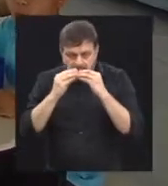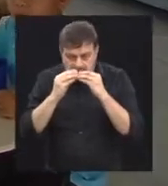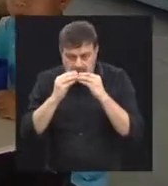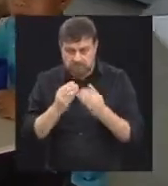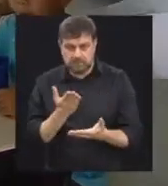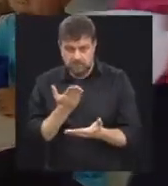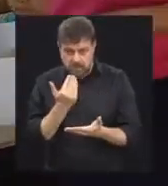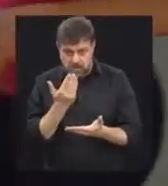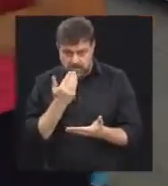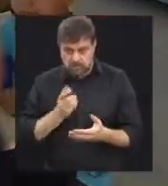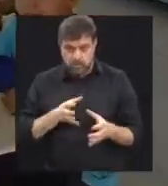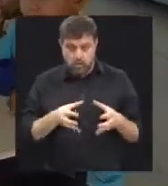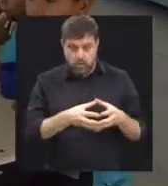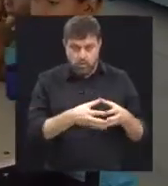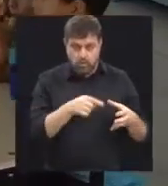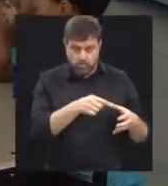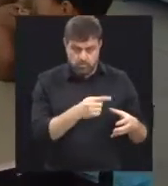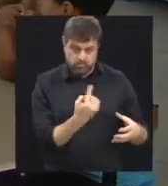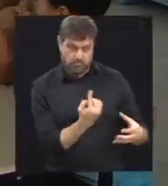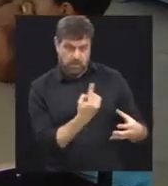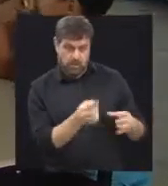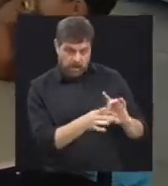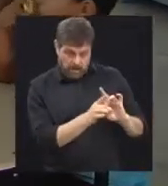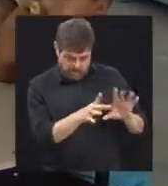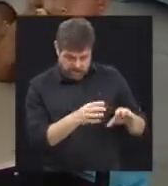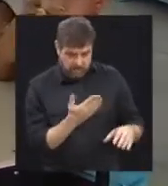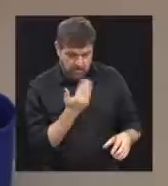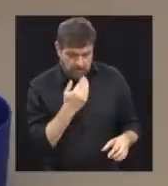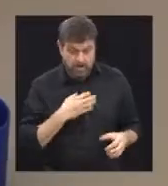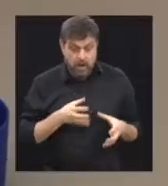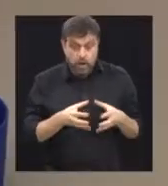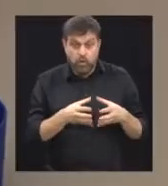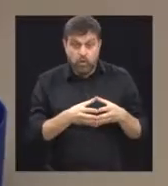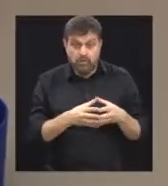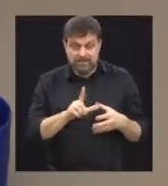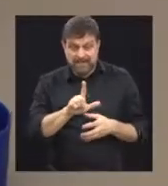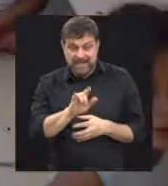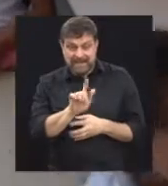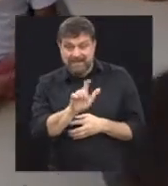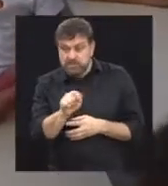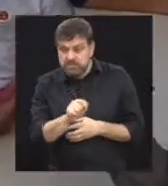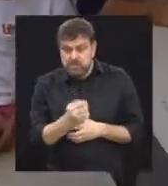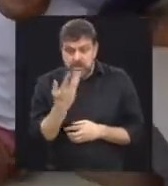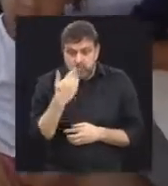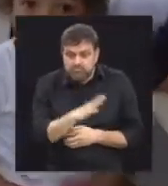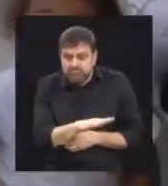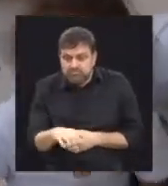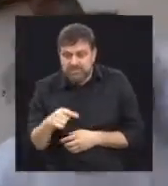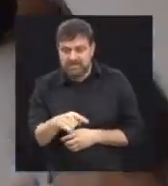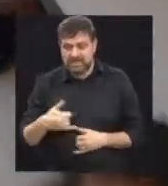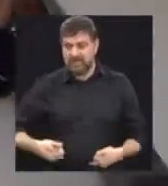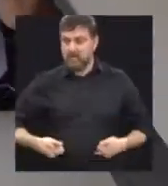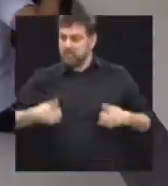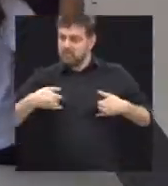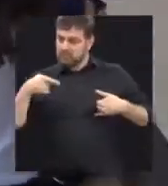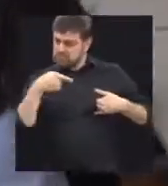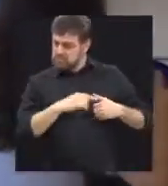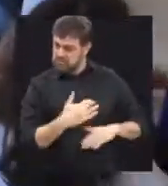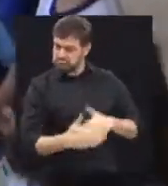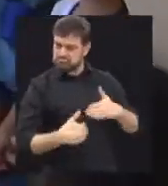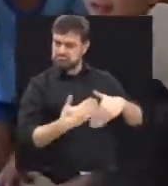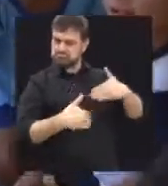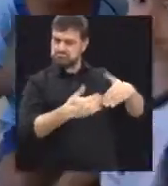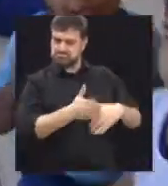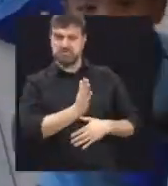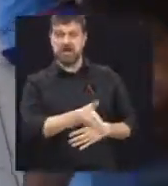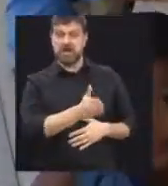as turmas que lancham sozinhas, a da professora Lígia é a mais nova. Ela contou orgulhosa o progresso que eles